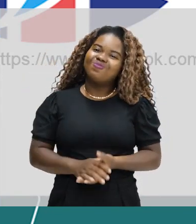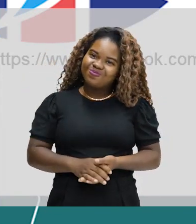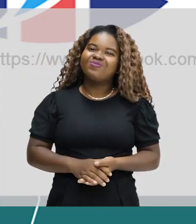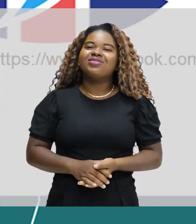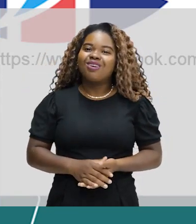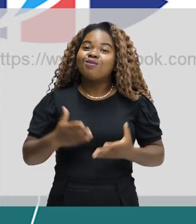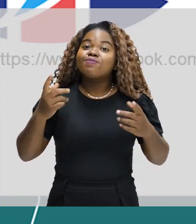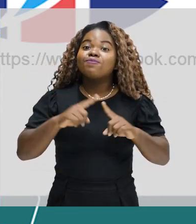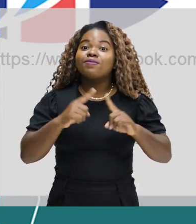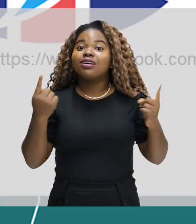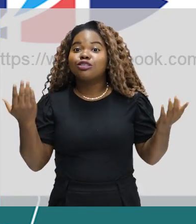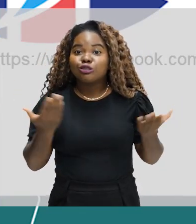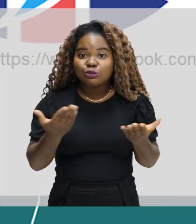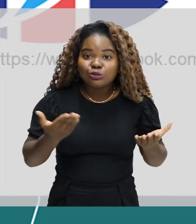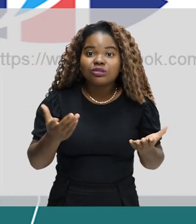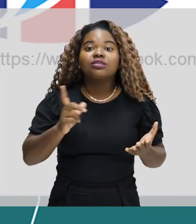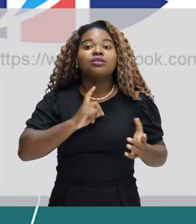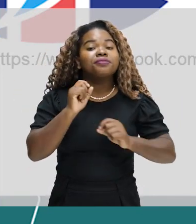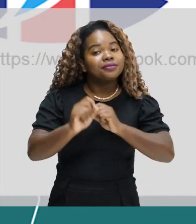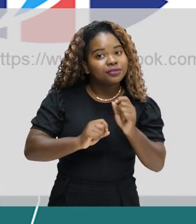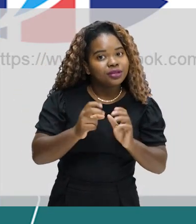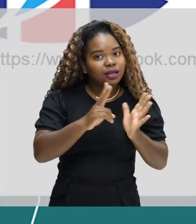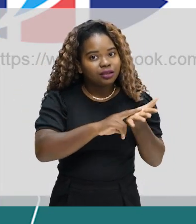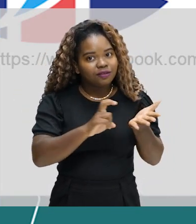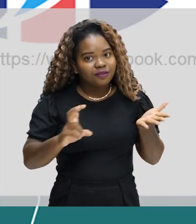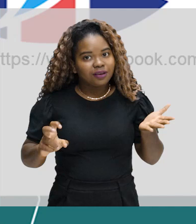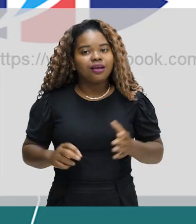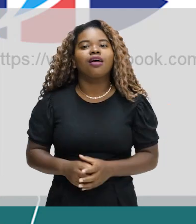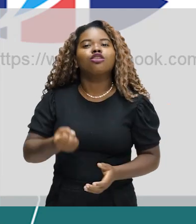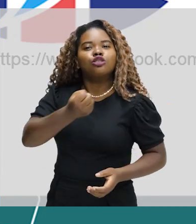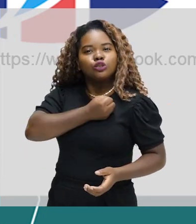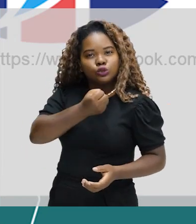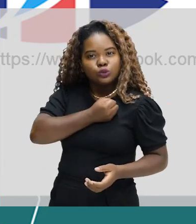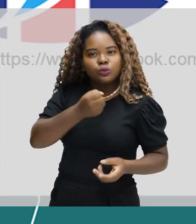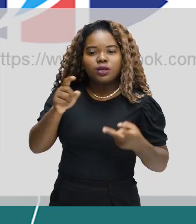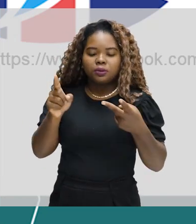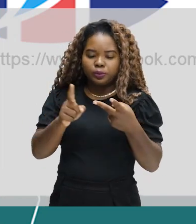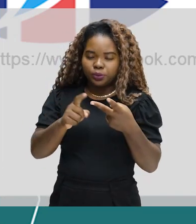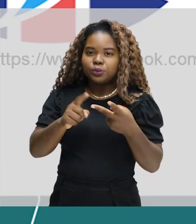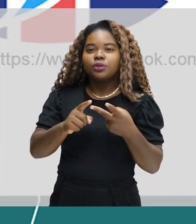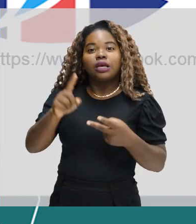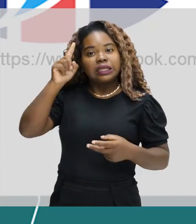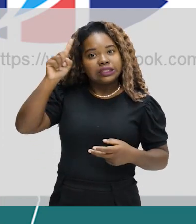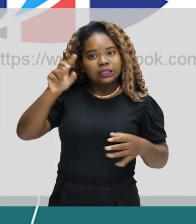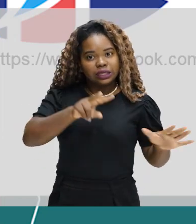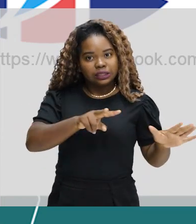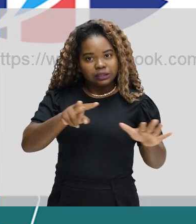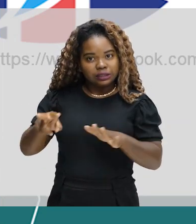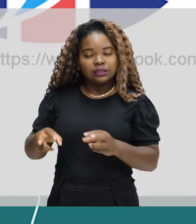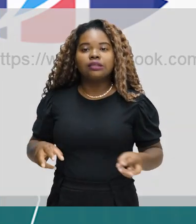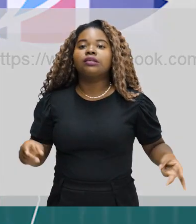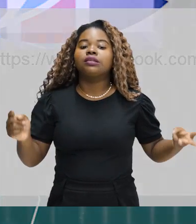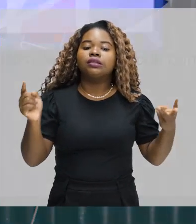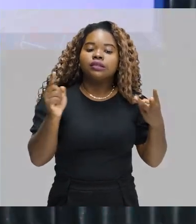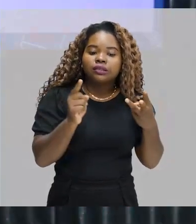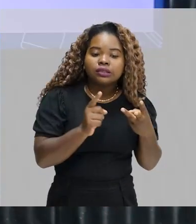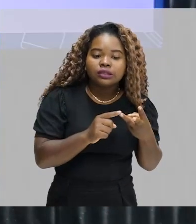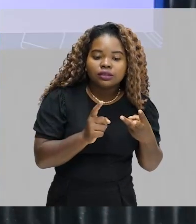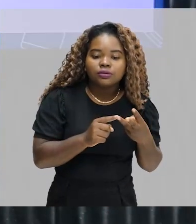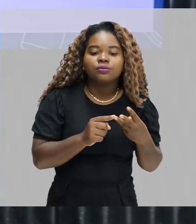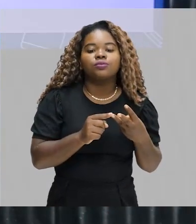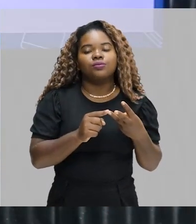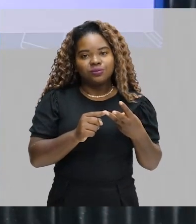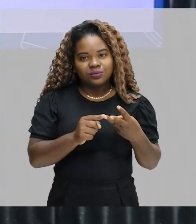numbers, vamos falar de números, days of the week, dias da semana e months of the